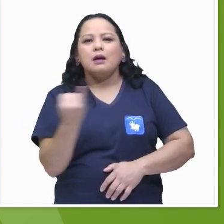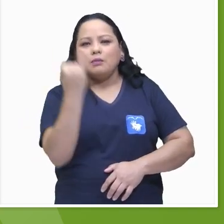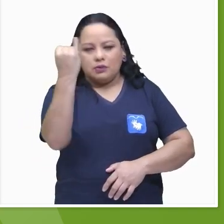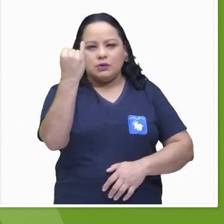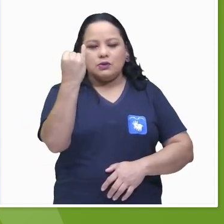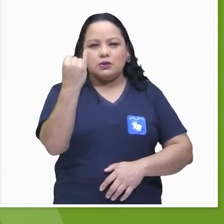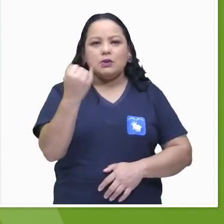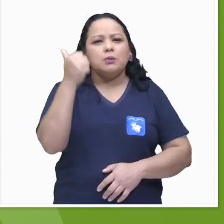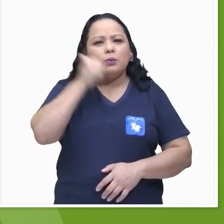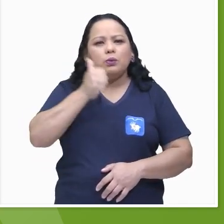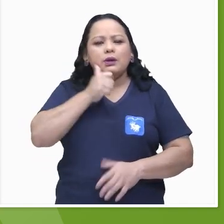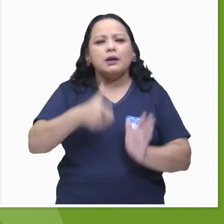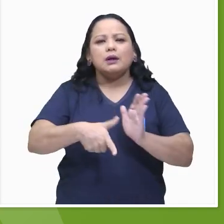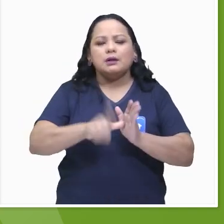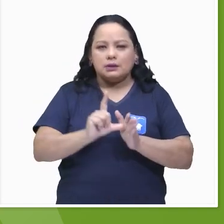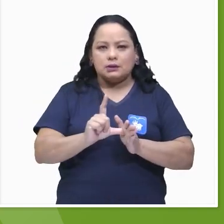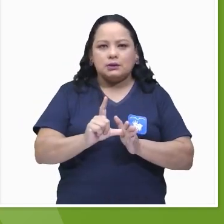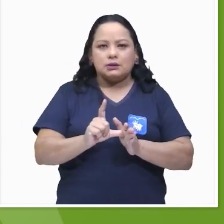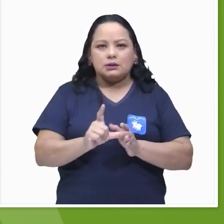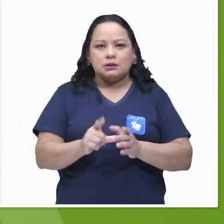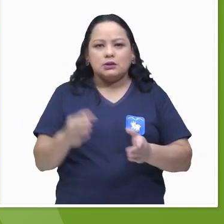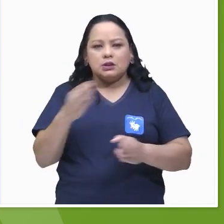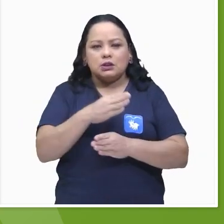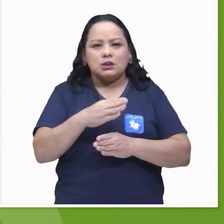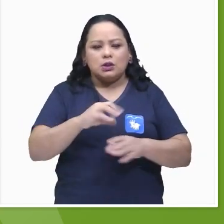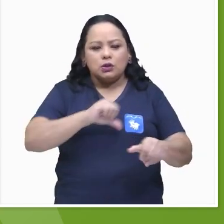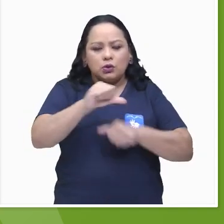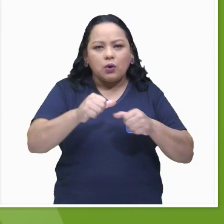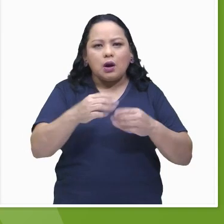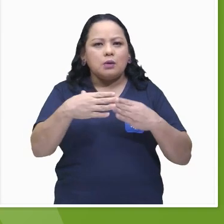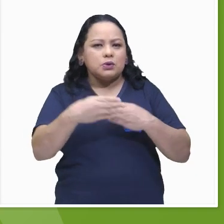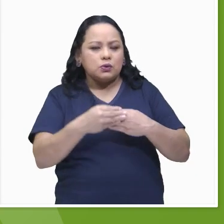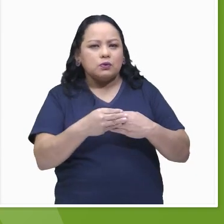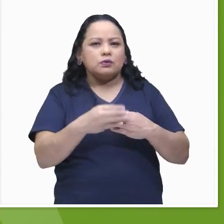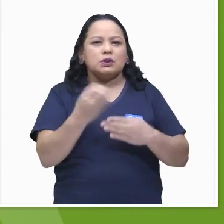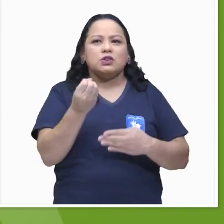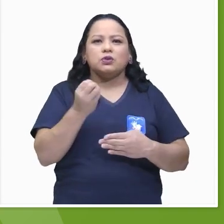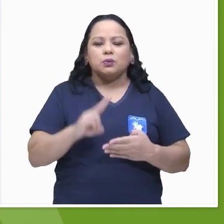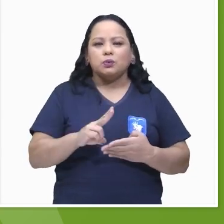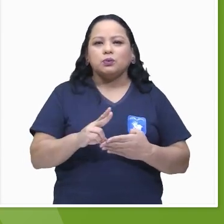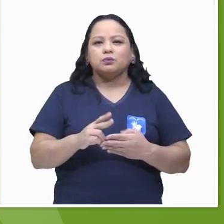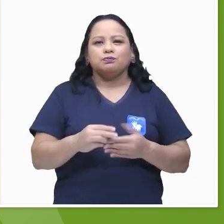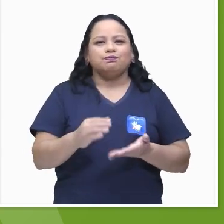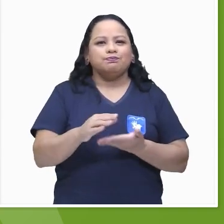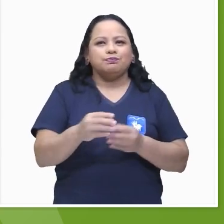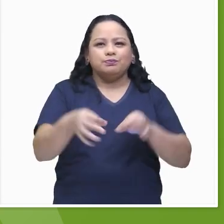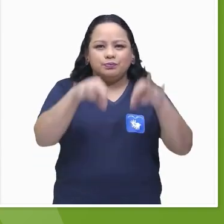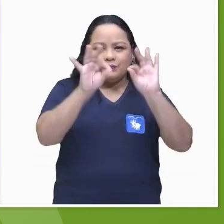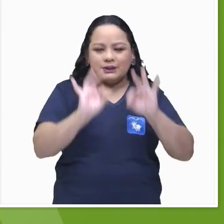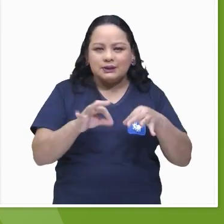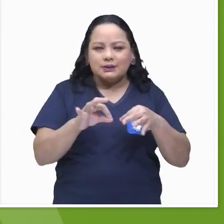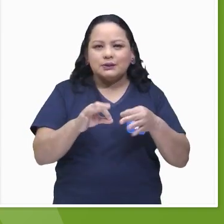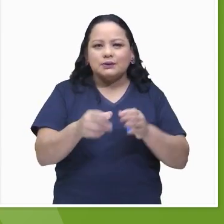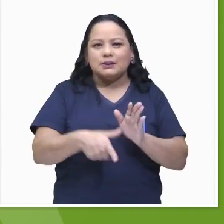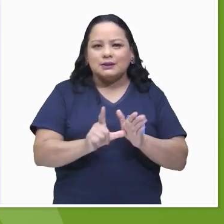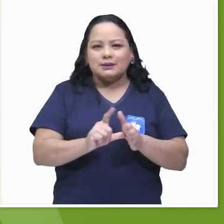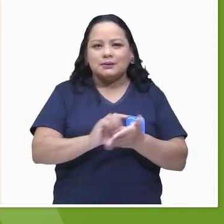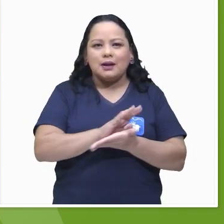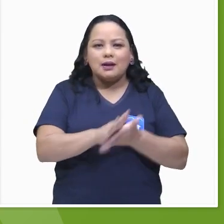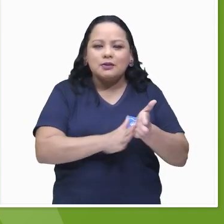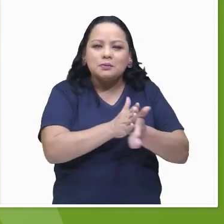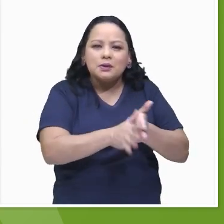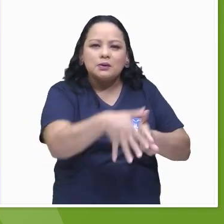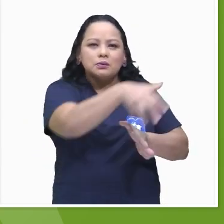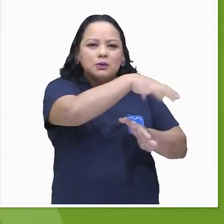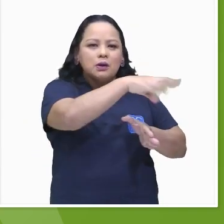que ela, antes de ir trocar ali o seu paninho ou o seu absorvente, ela lave as mãos, tá? Porque ela estava